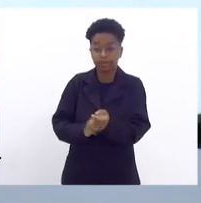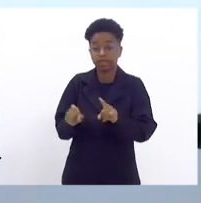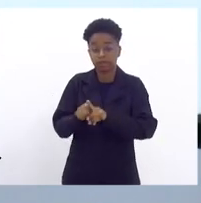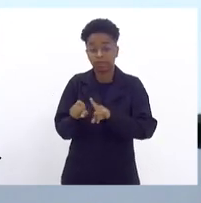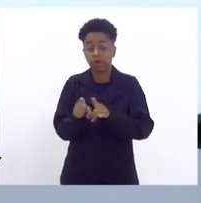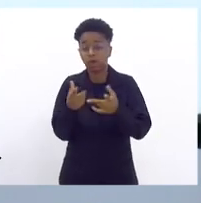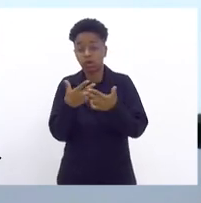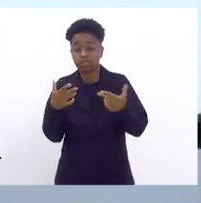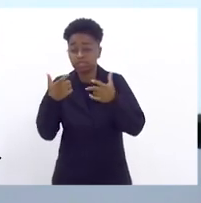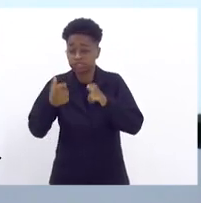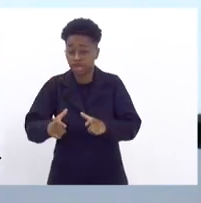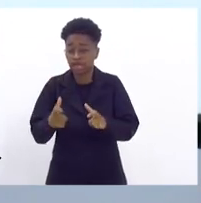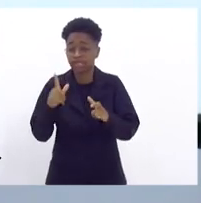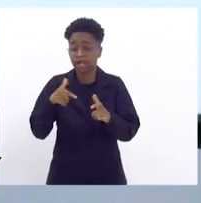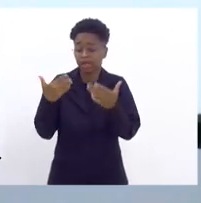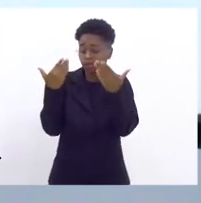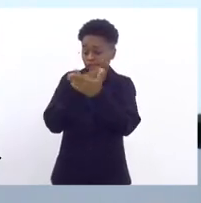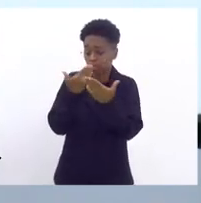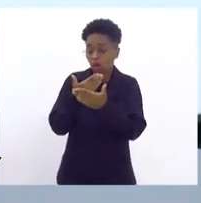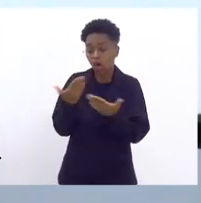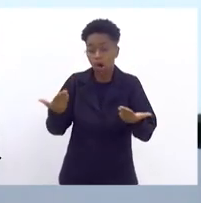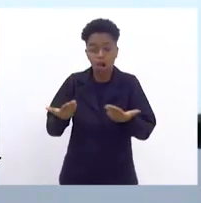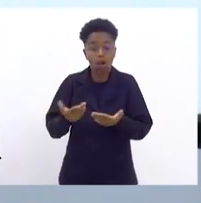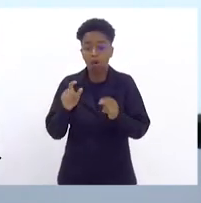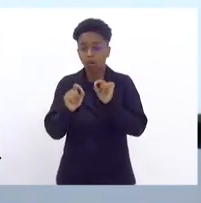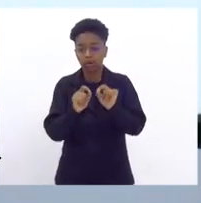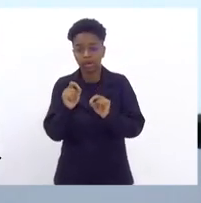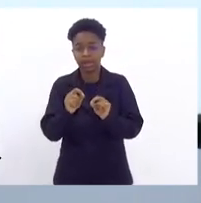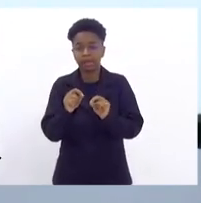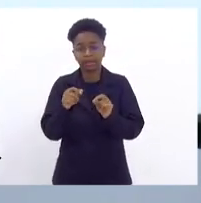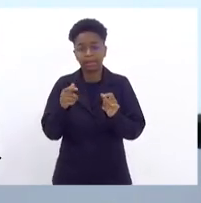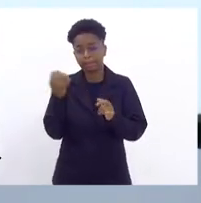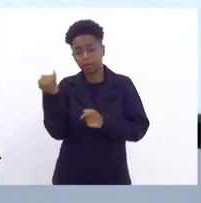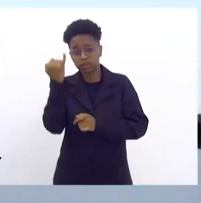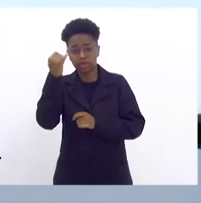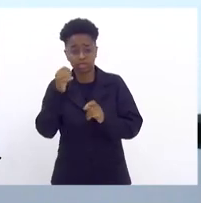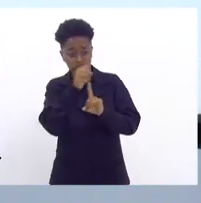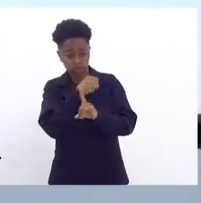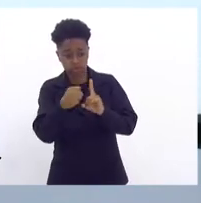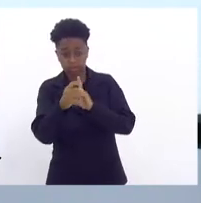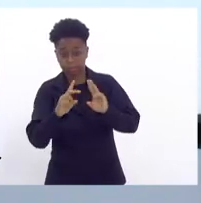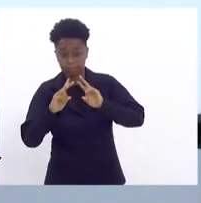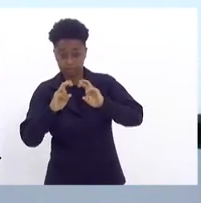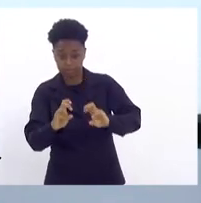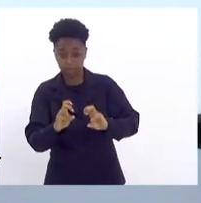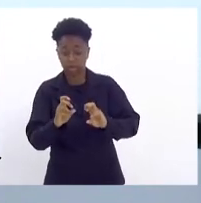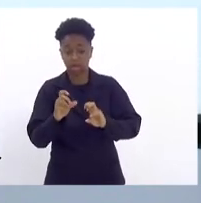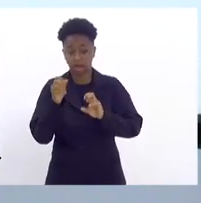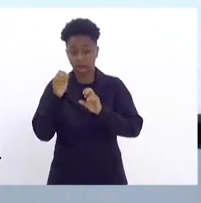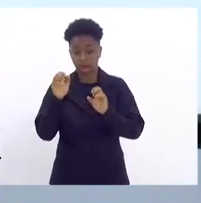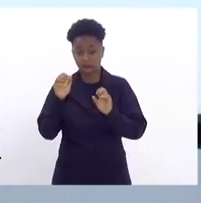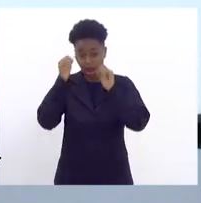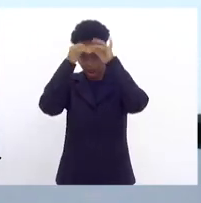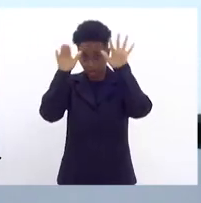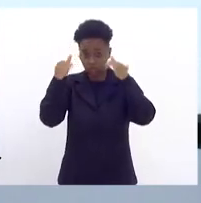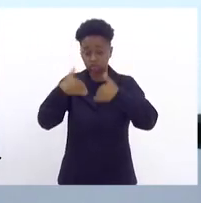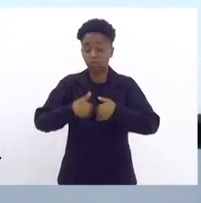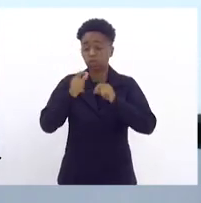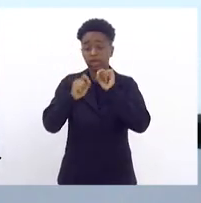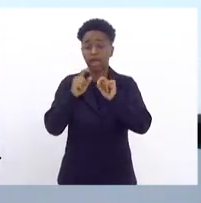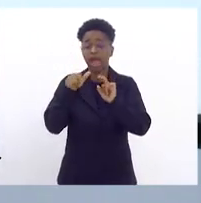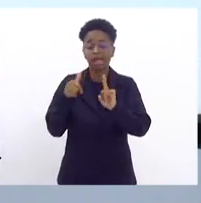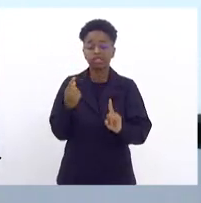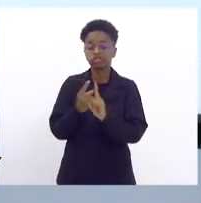chato hoje em dia que é importante ter esse reconhecimento do autismo na sociedade é esse diagnóstico tardio no meu caso